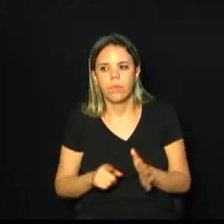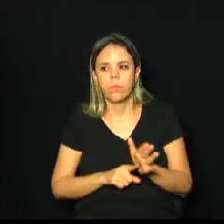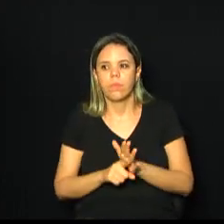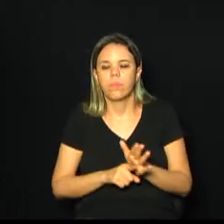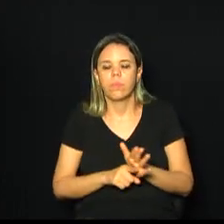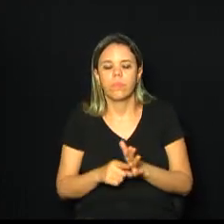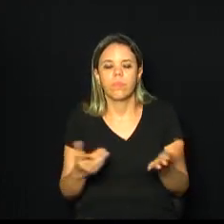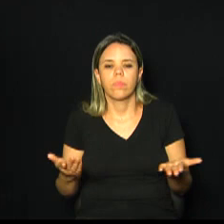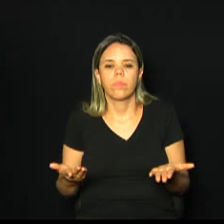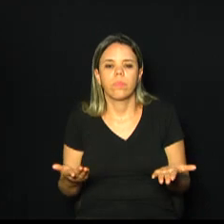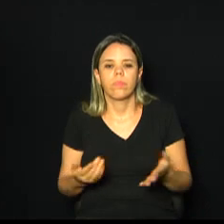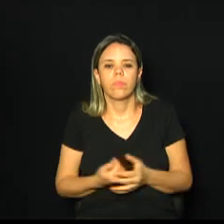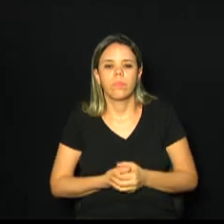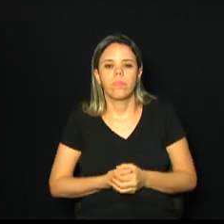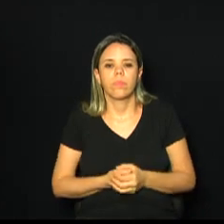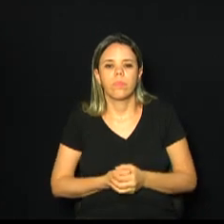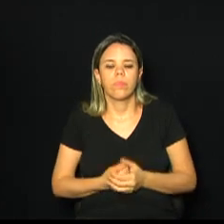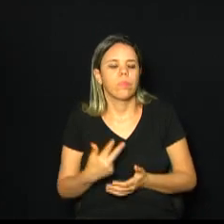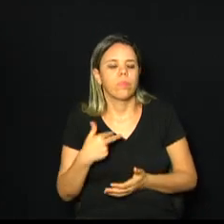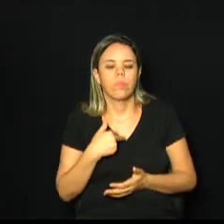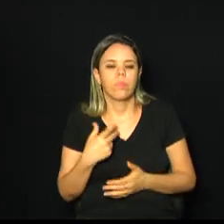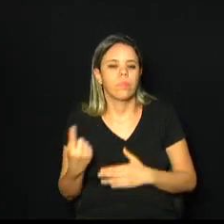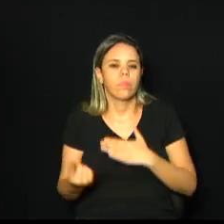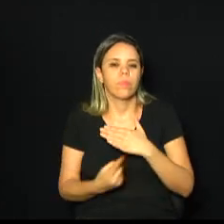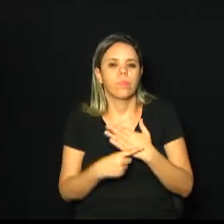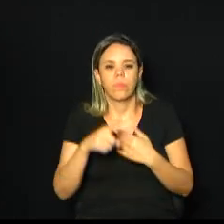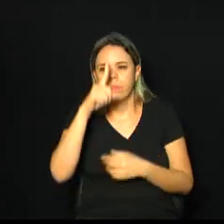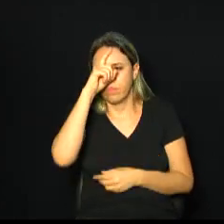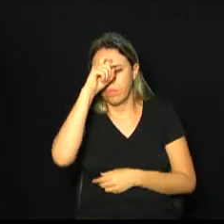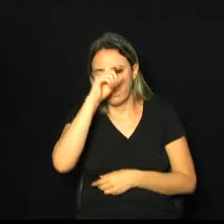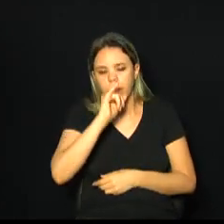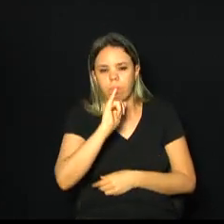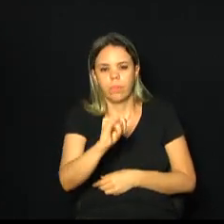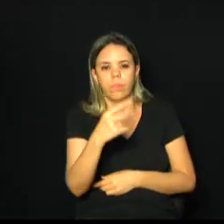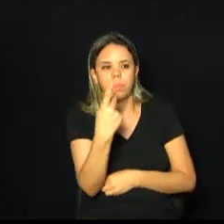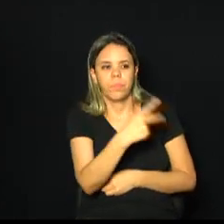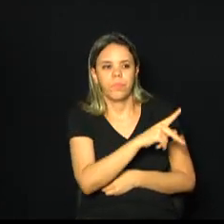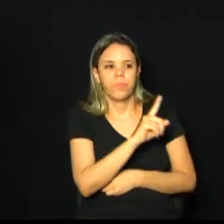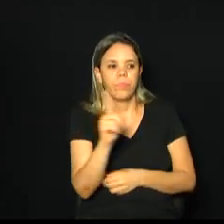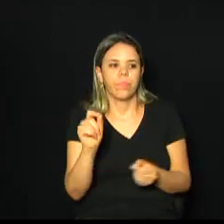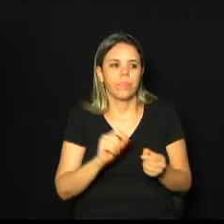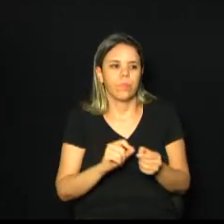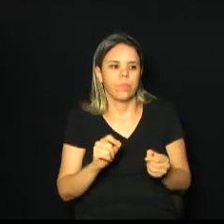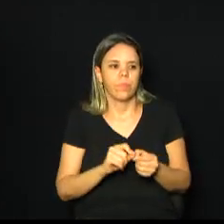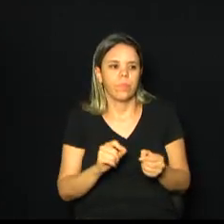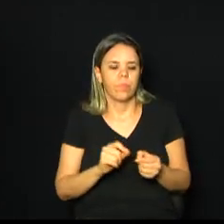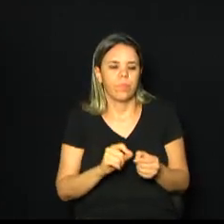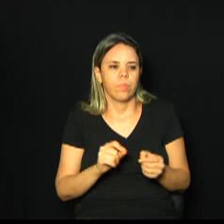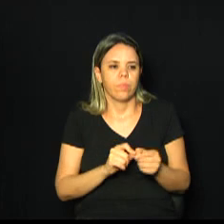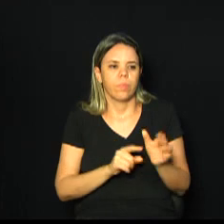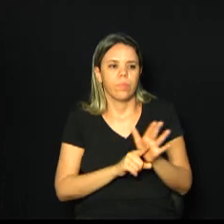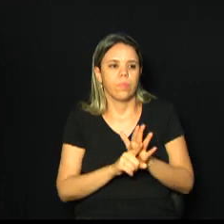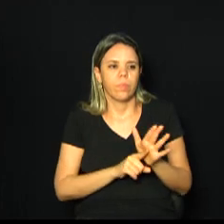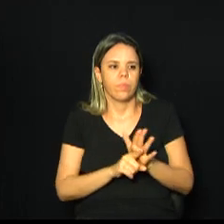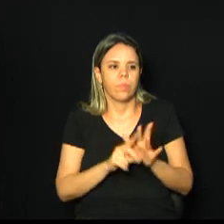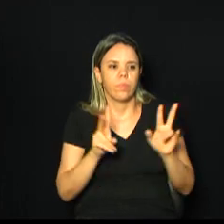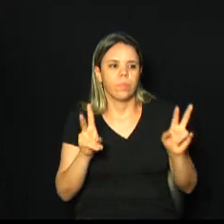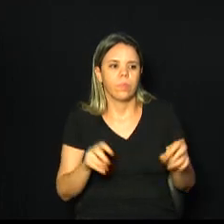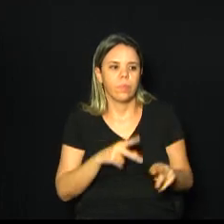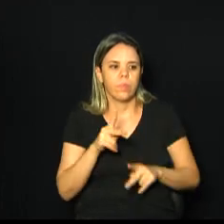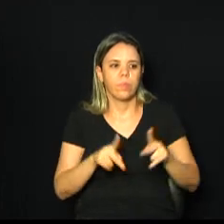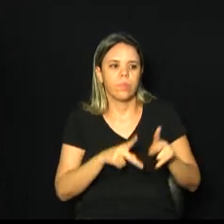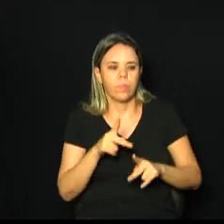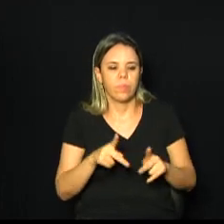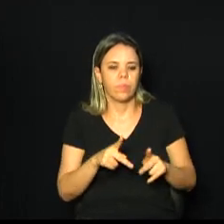pesquisada hoje em dia. Eu não posso chegar num hospital e dizer para ele, olha, vou fazer uma pesquisa sobre as pessoas